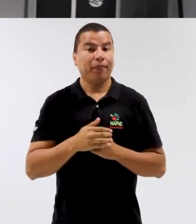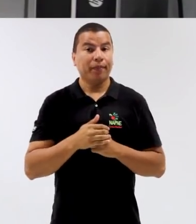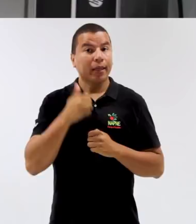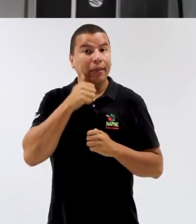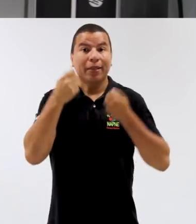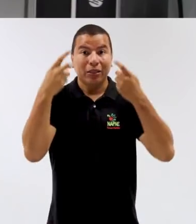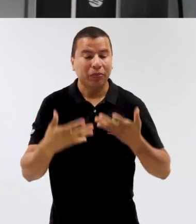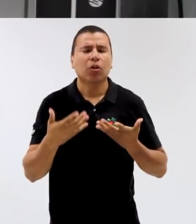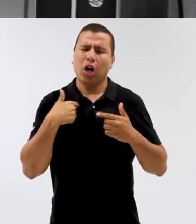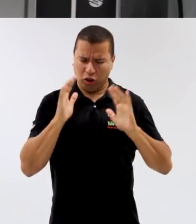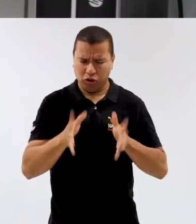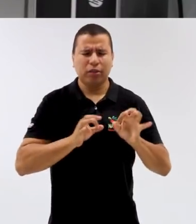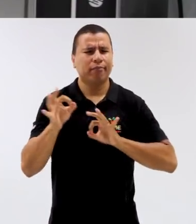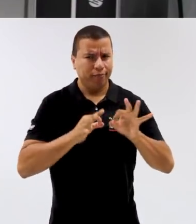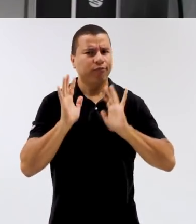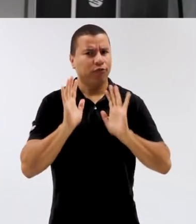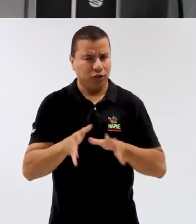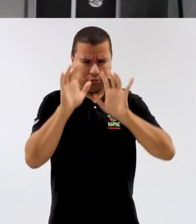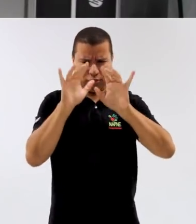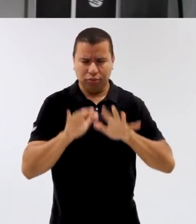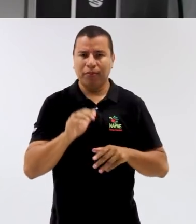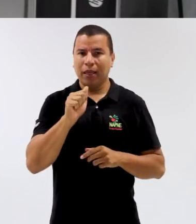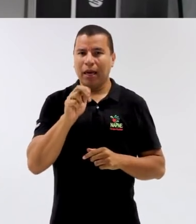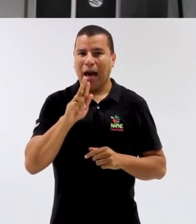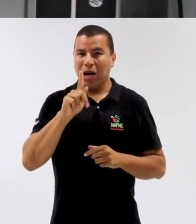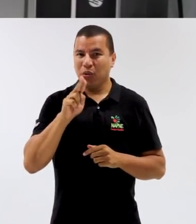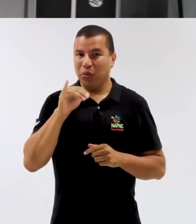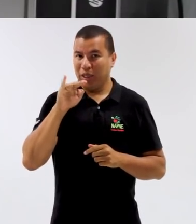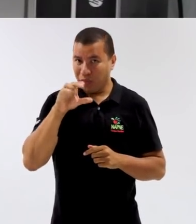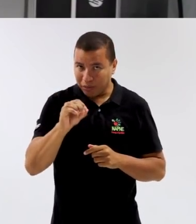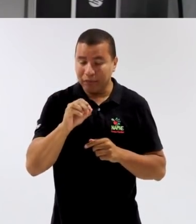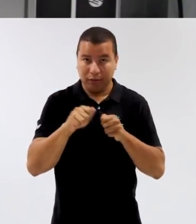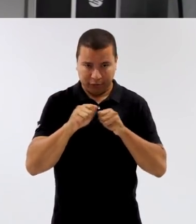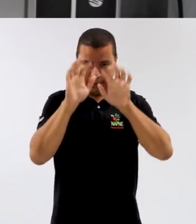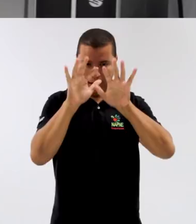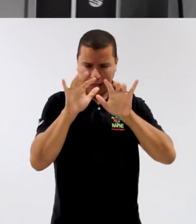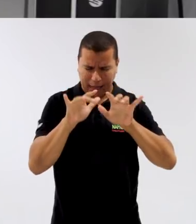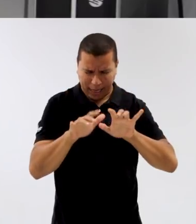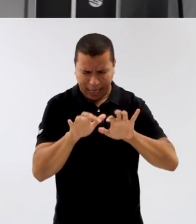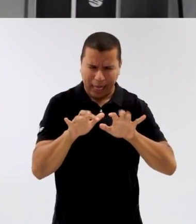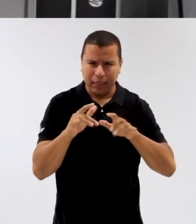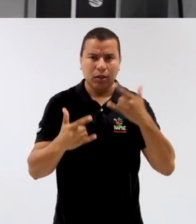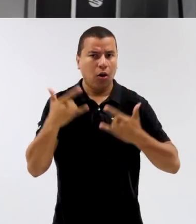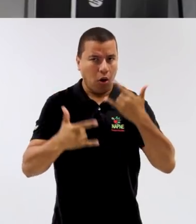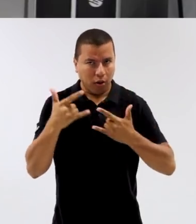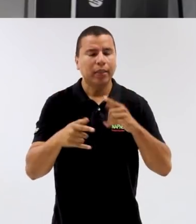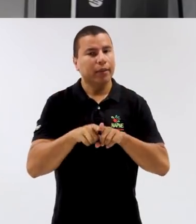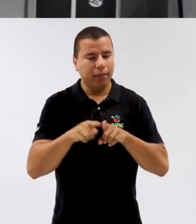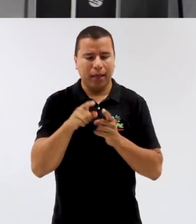projetos aqui no laboratório merck que tem arduino então a a à máquina 3v